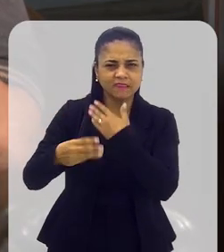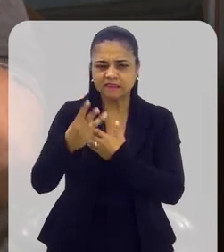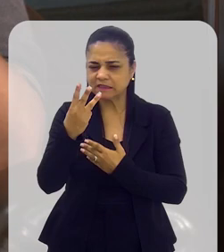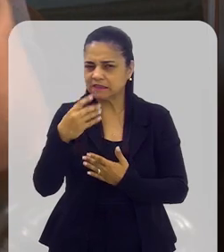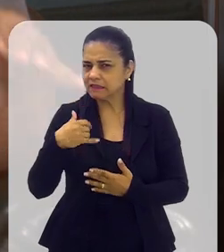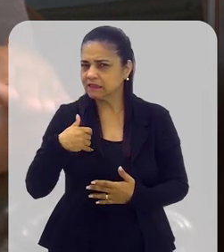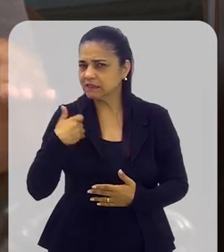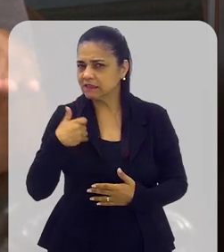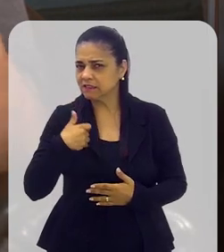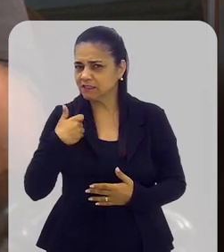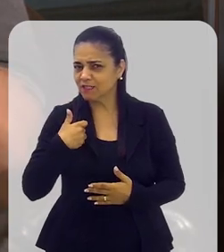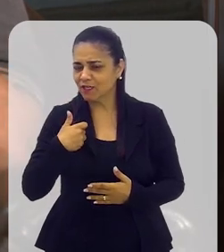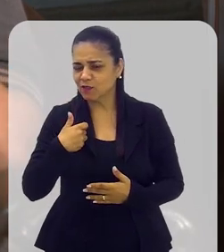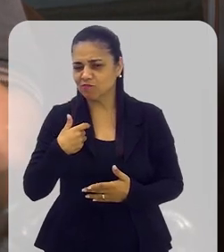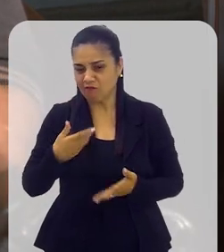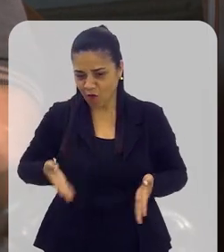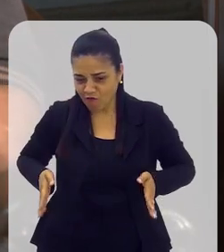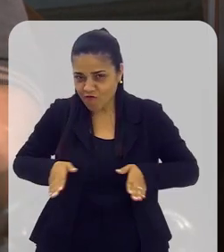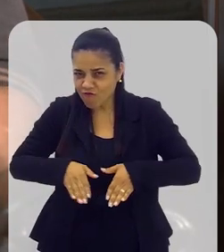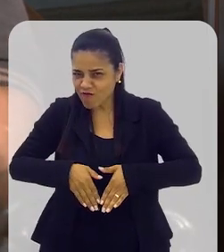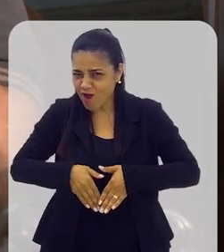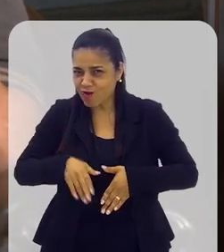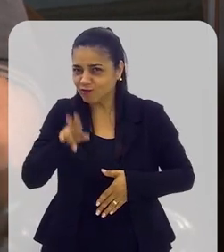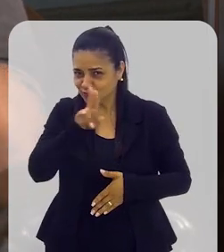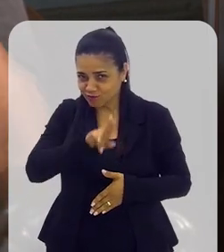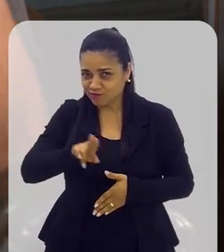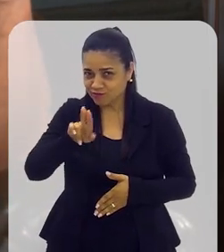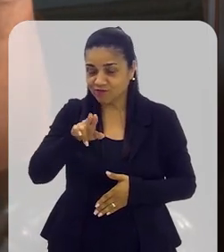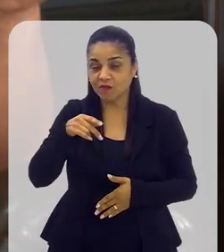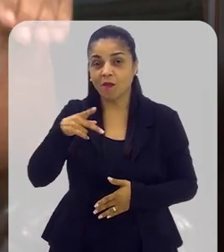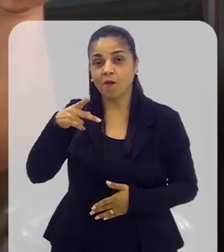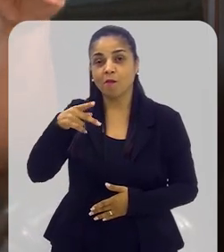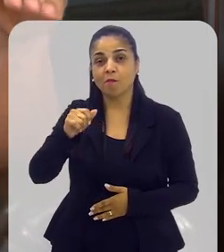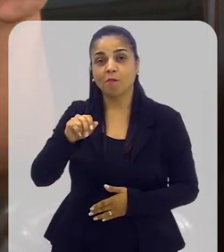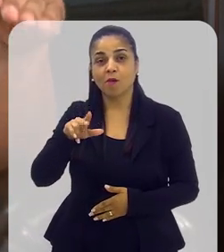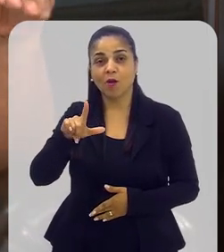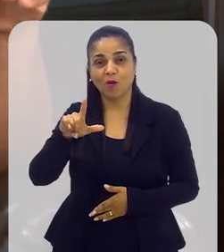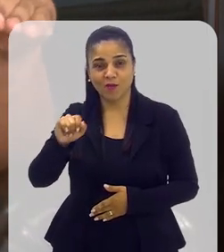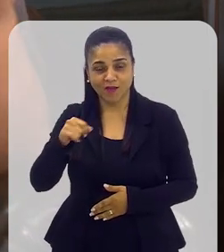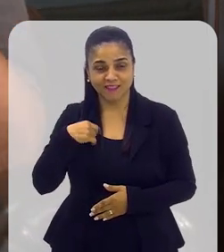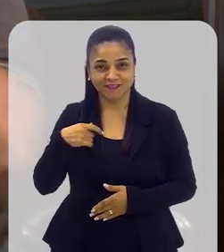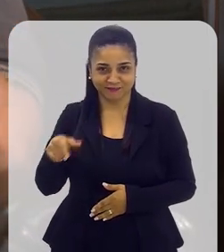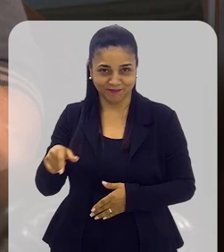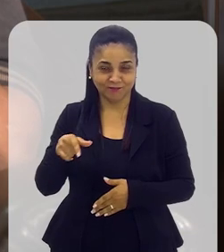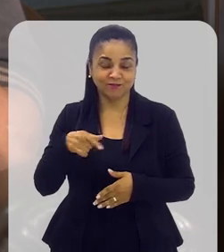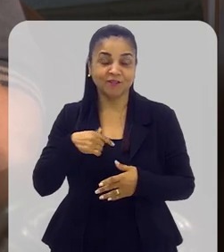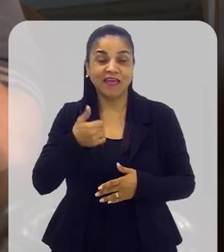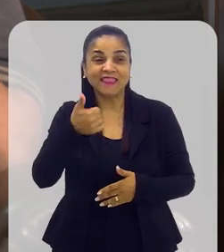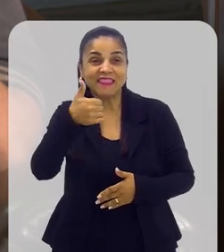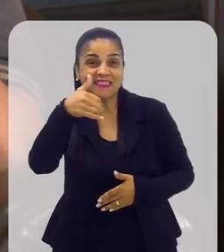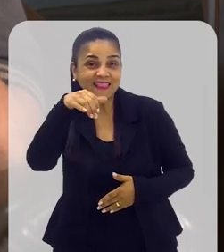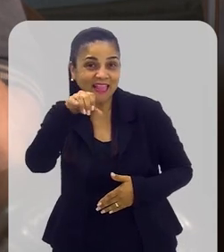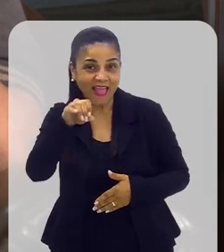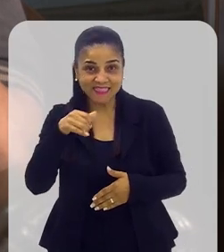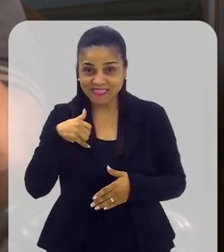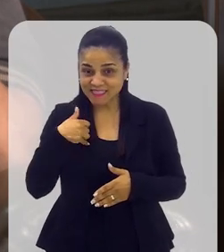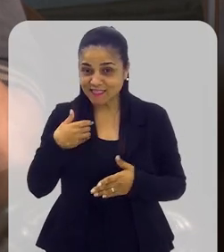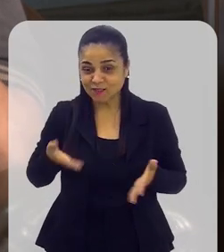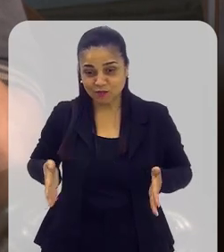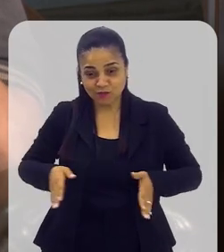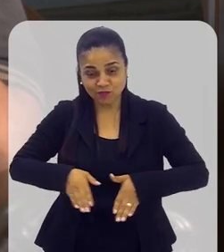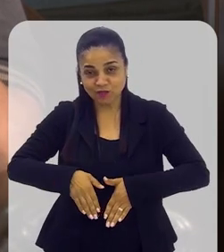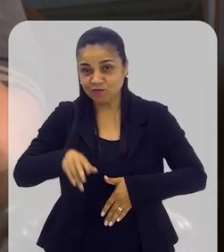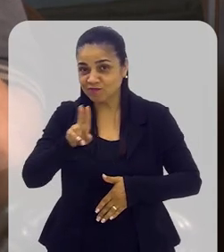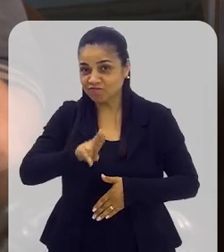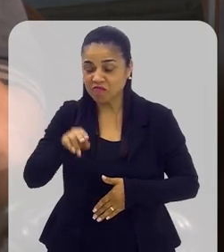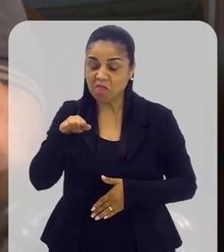atrás, 3 anos de idade, uma bebezinha, ainda está usando fralda, né? A Paulinha, nossa editora, ela usou fralda até os 10 anos, sabe?